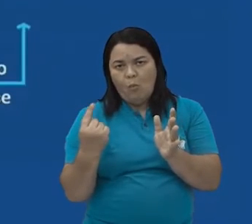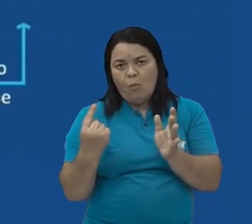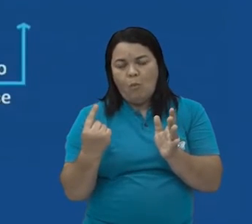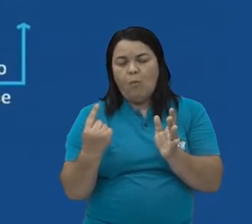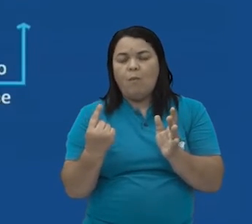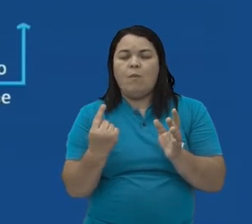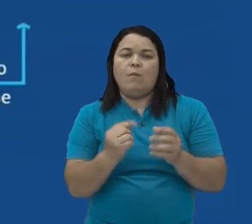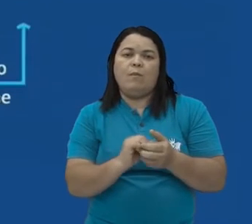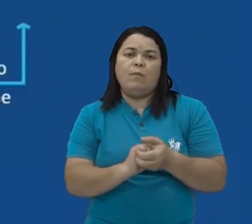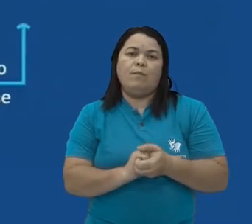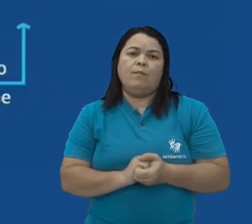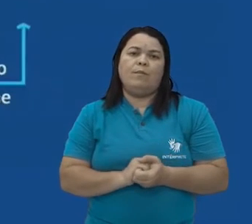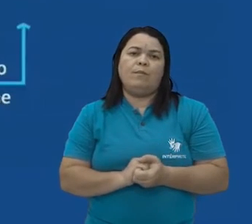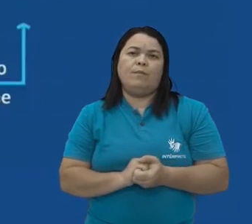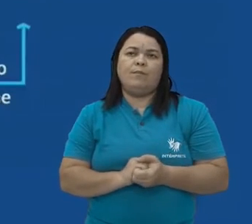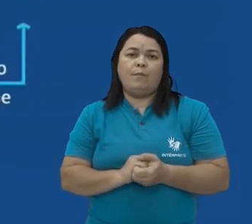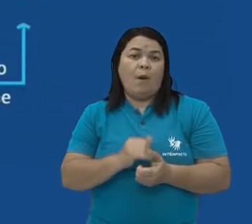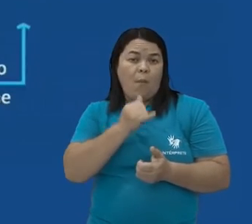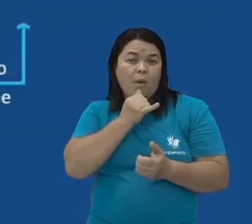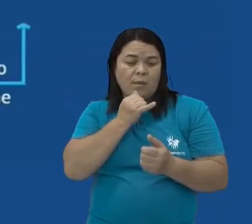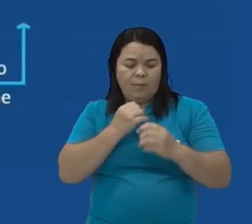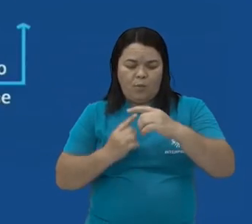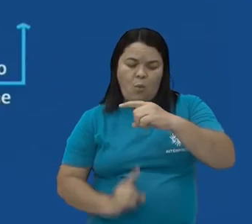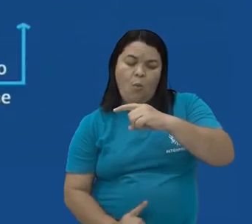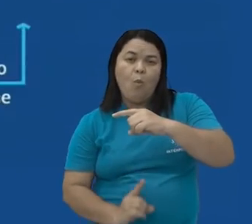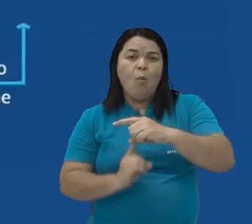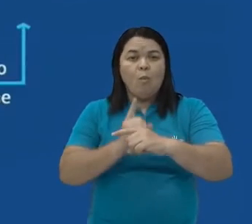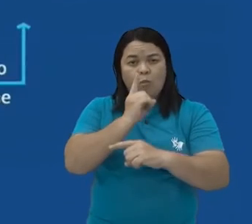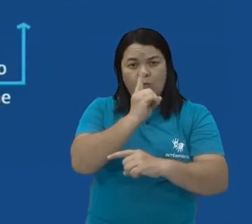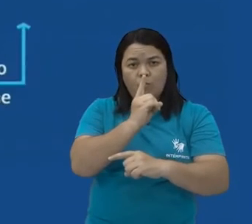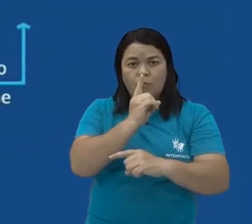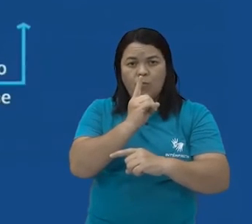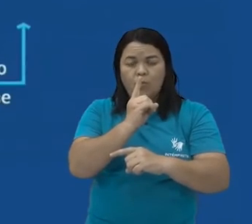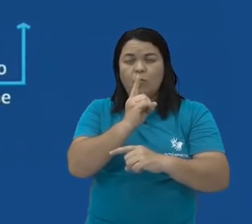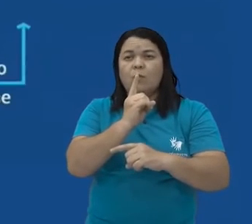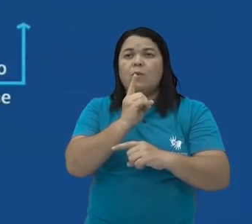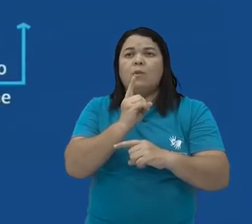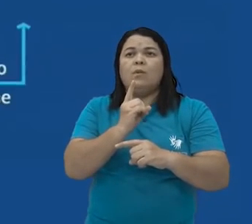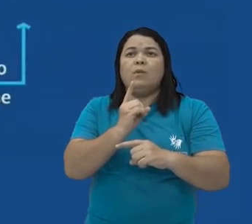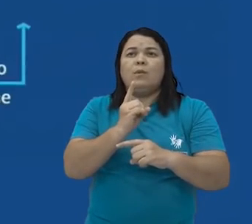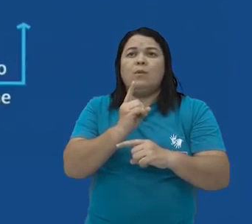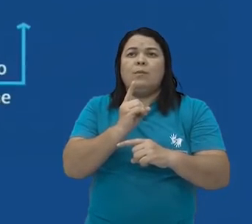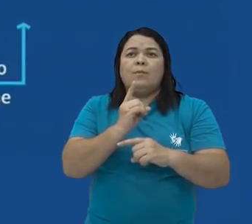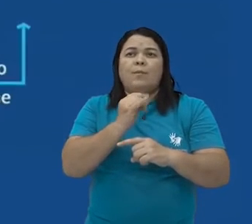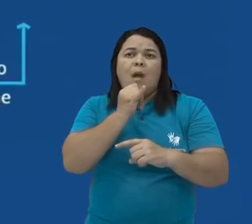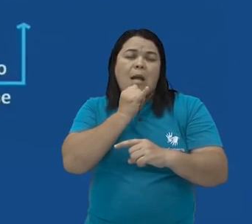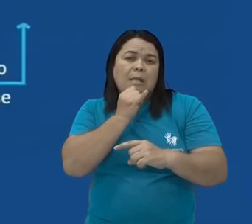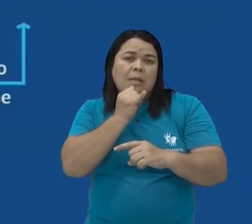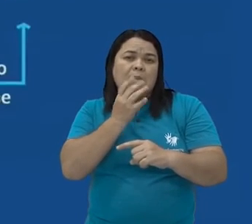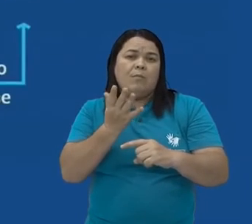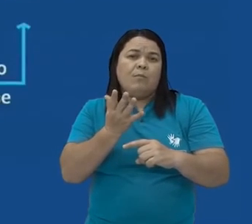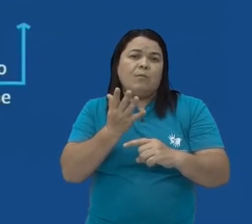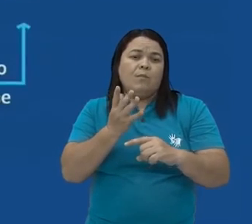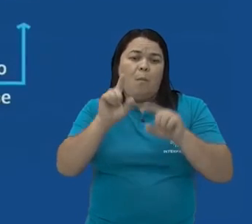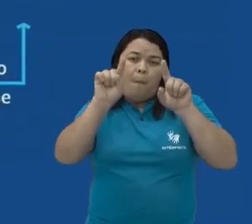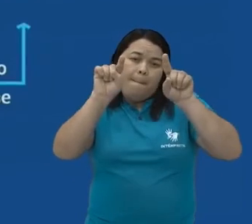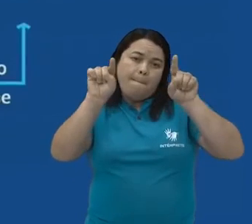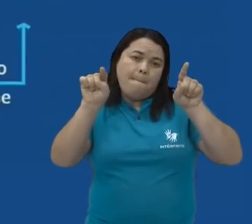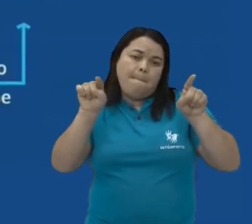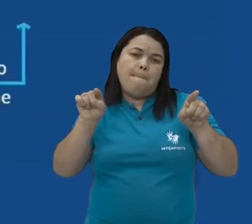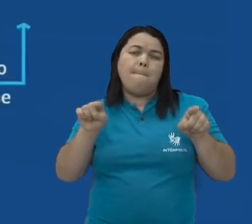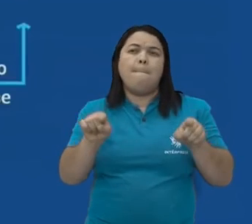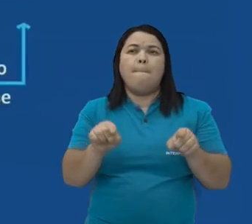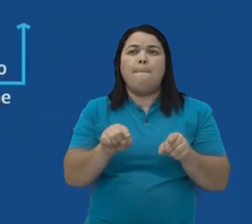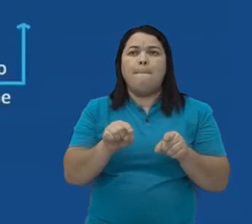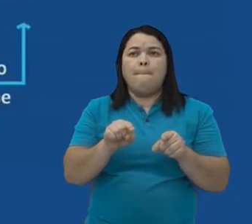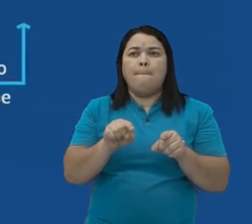o mesmo expoente, aliás, dos dois elementos que compõem essa fração, eu posso escrever essa fração entre parênteses e